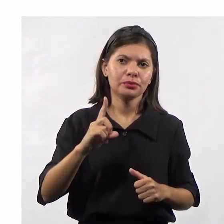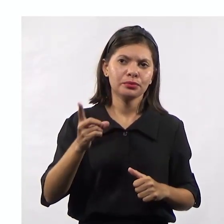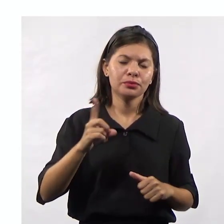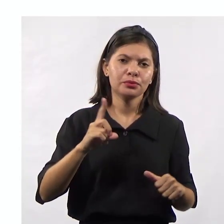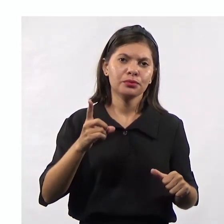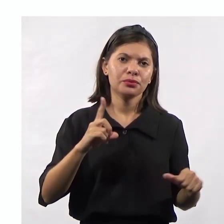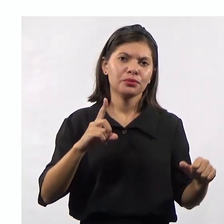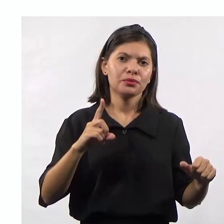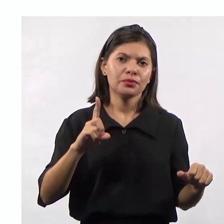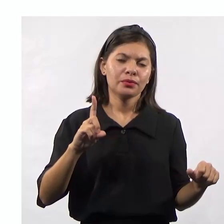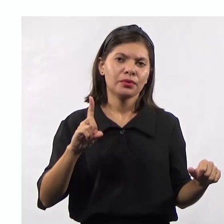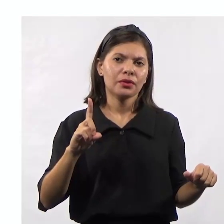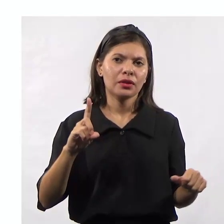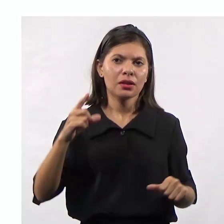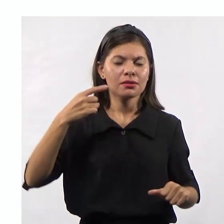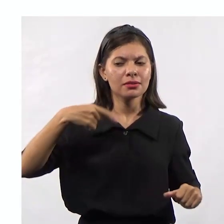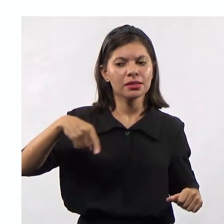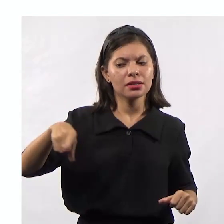ela vai